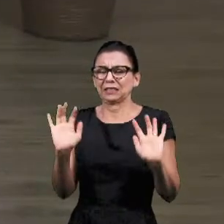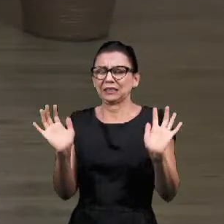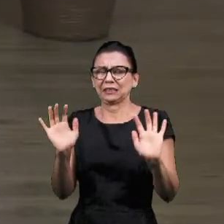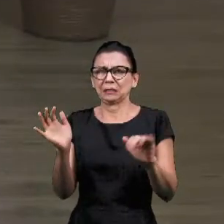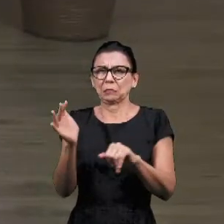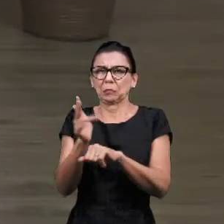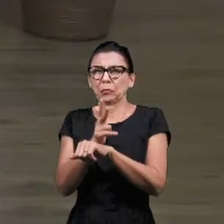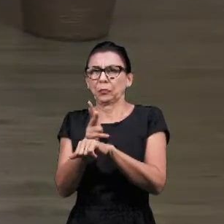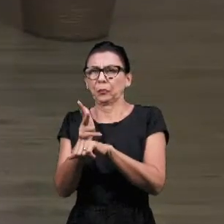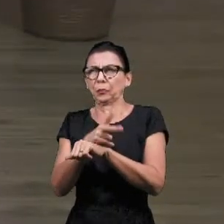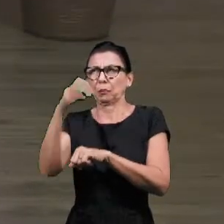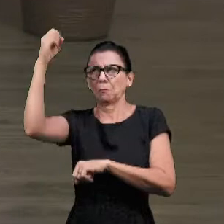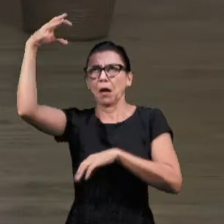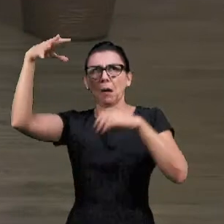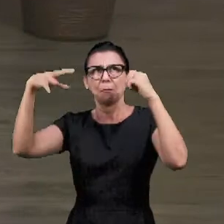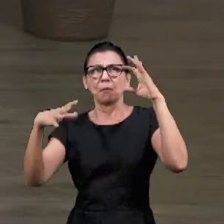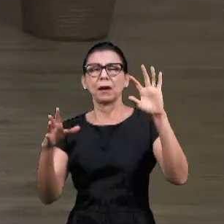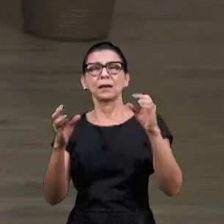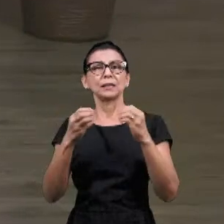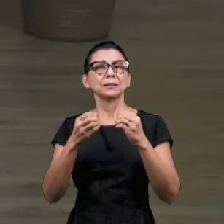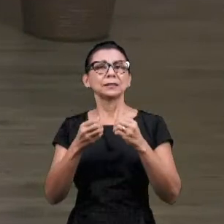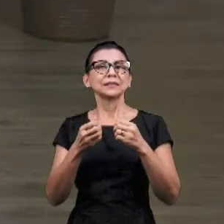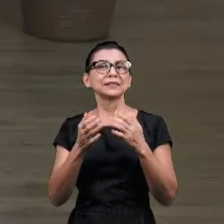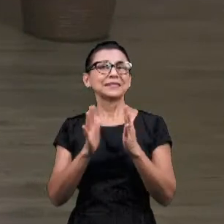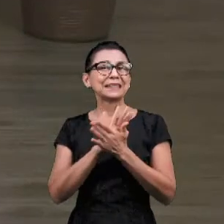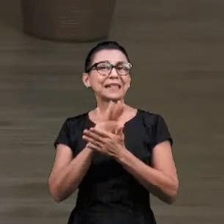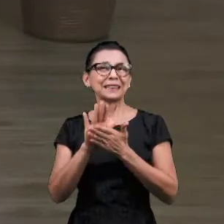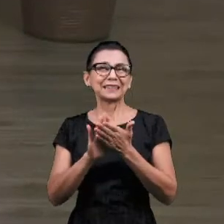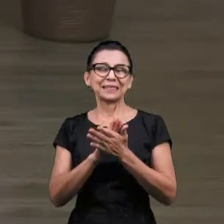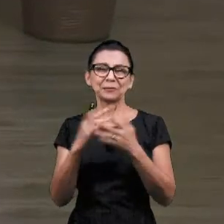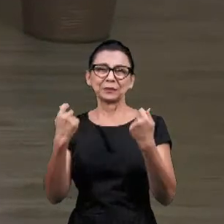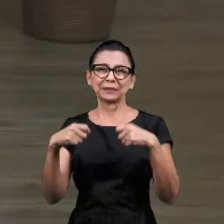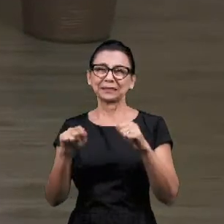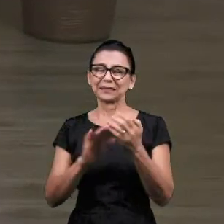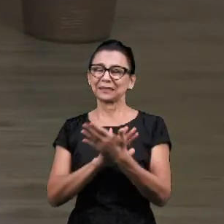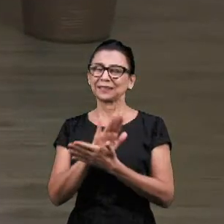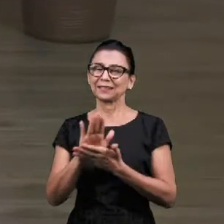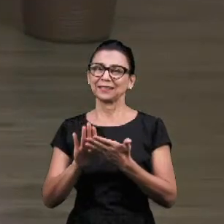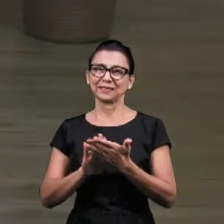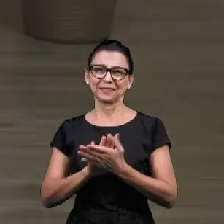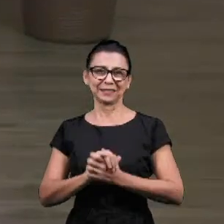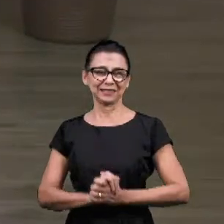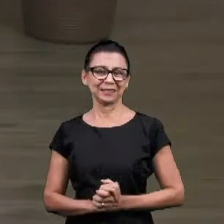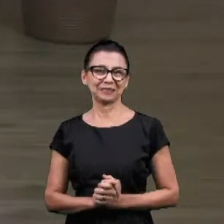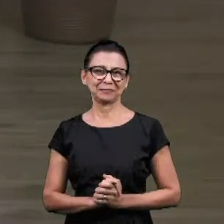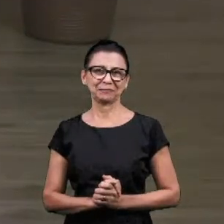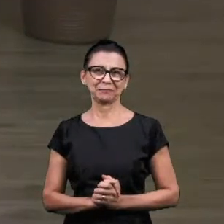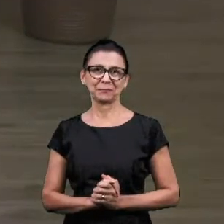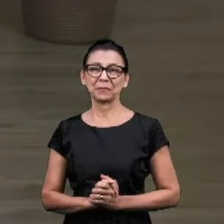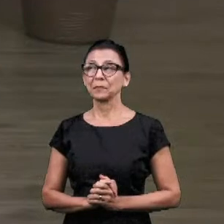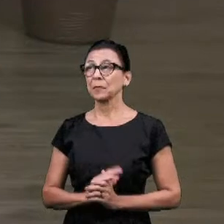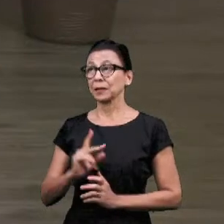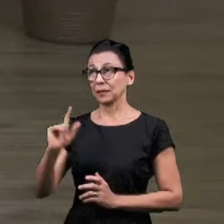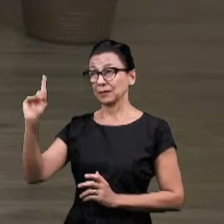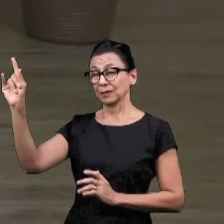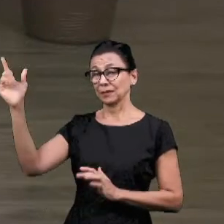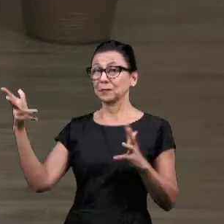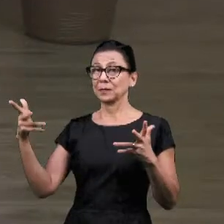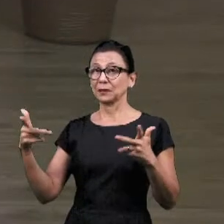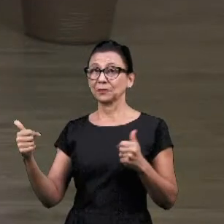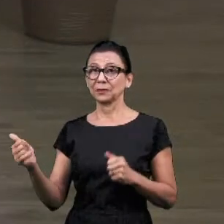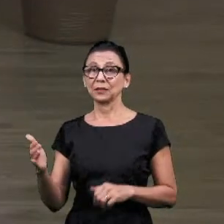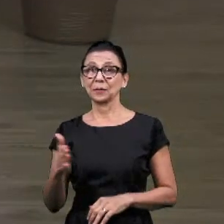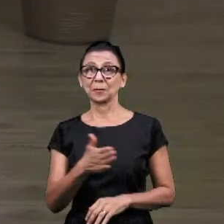de iluminação, não precisa de nada disso, né? Lá nós vamos viver uma eternidade maravilhosa. E